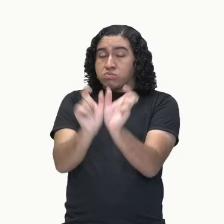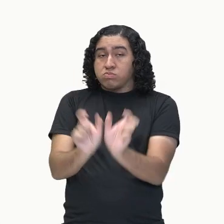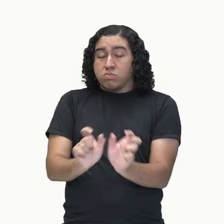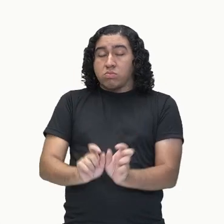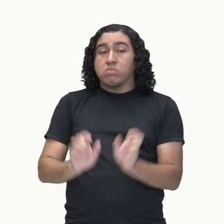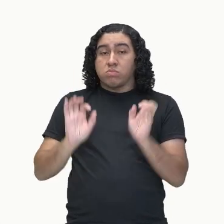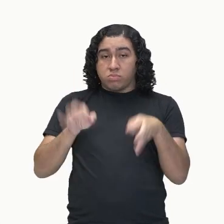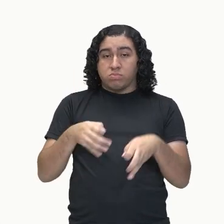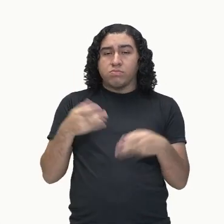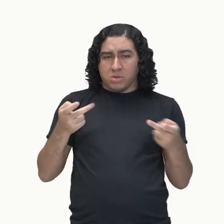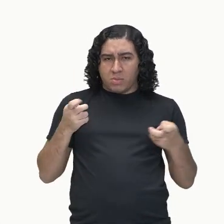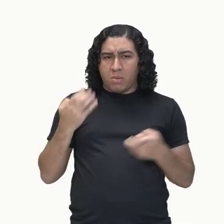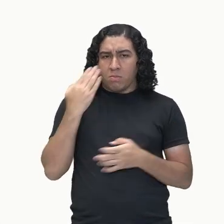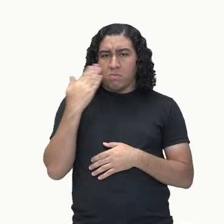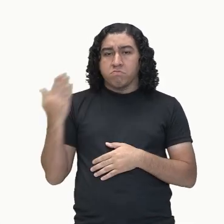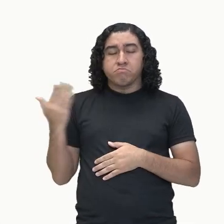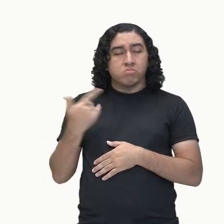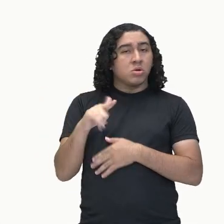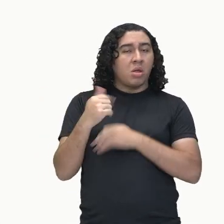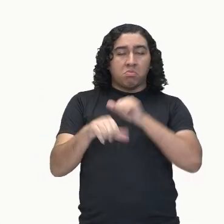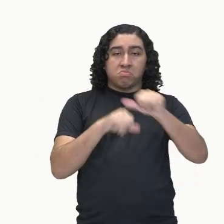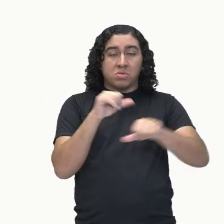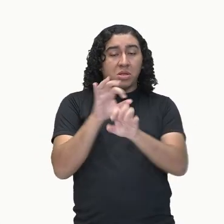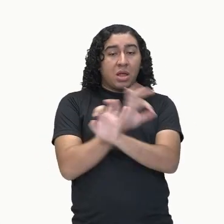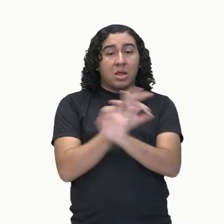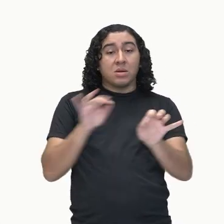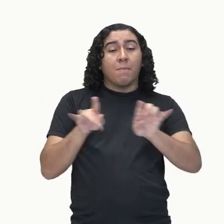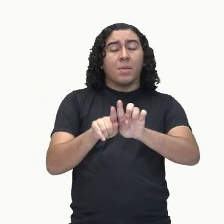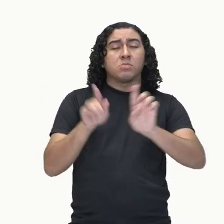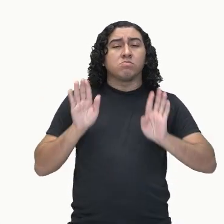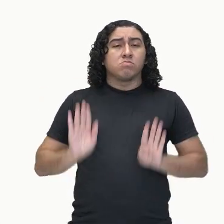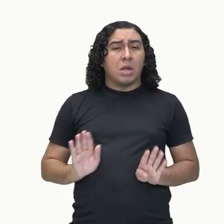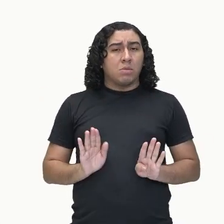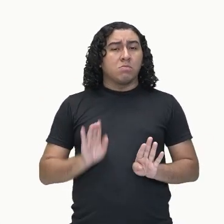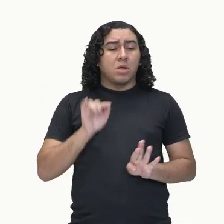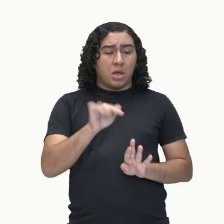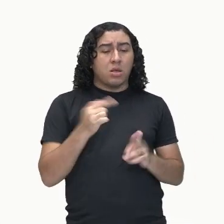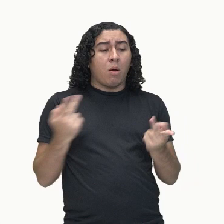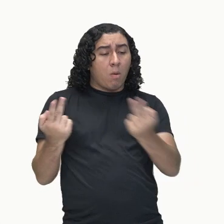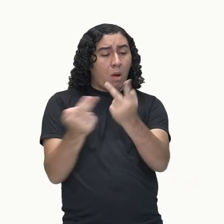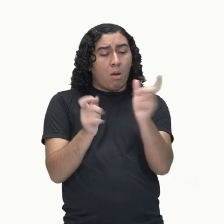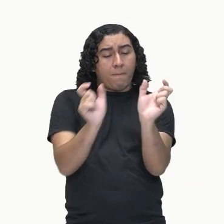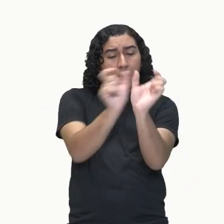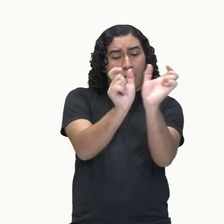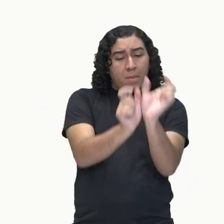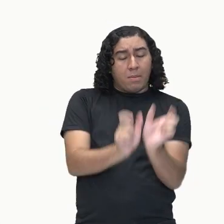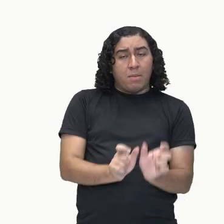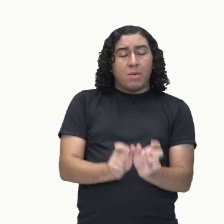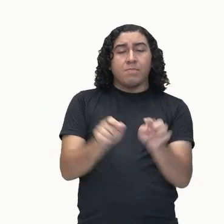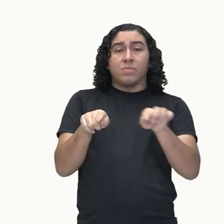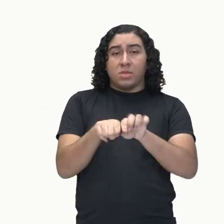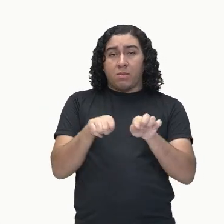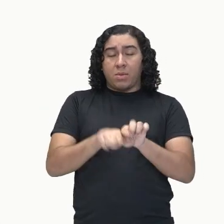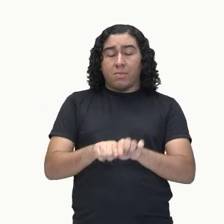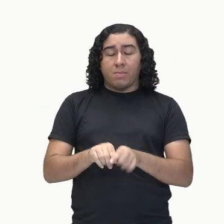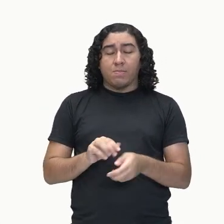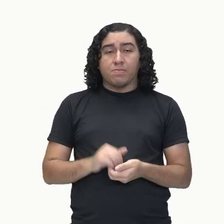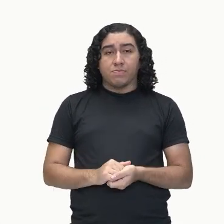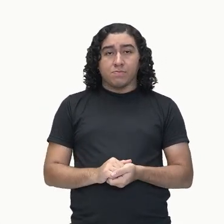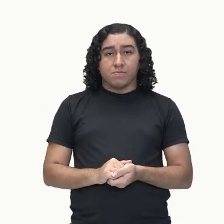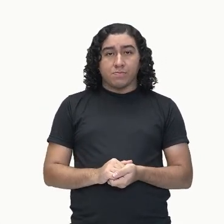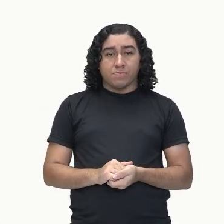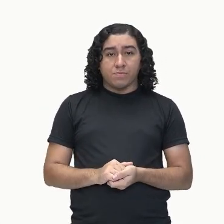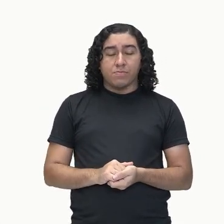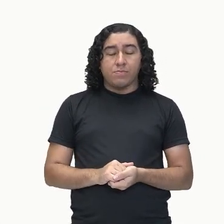perceberam né não tem modificação Professor essas mesmas desinências também vocês podem ter essa dúvida Claro